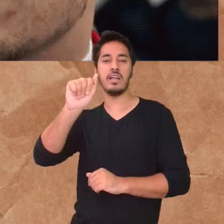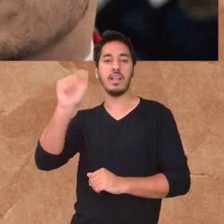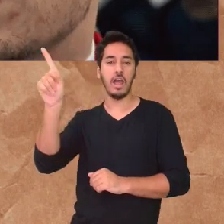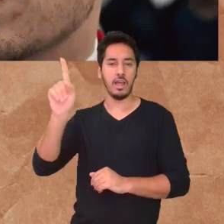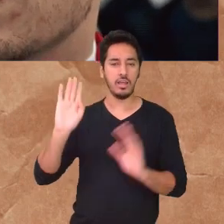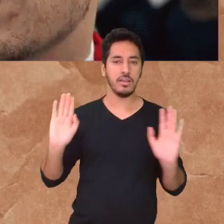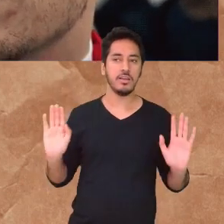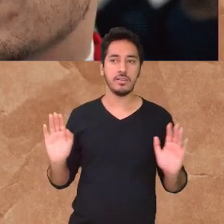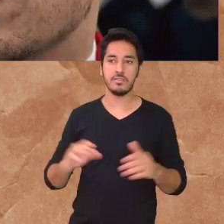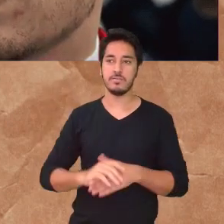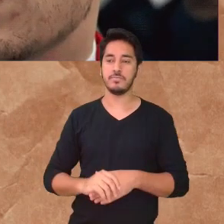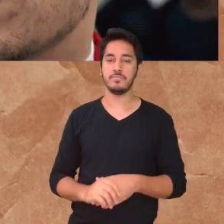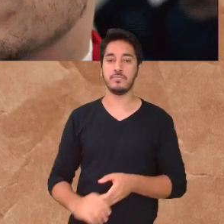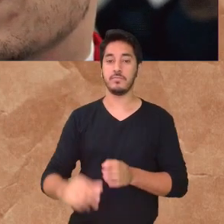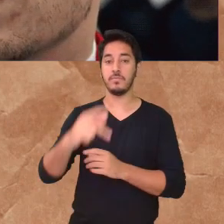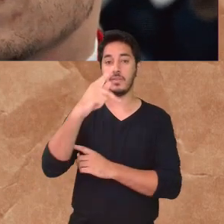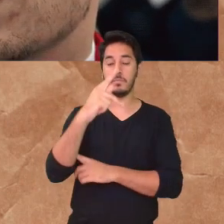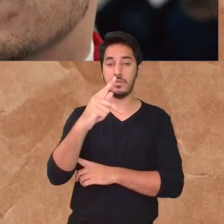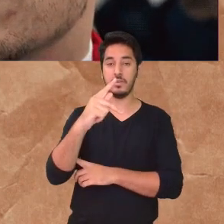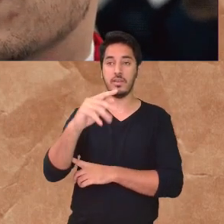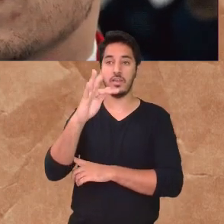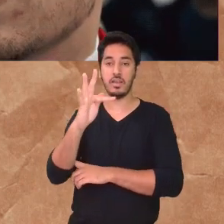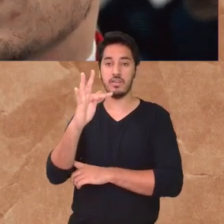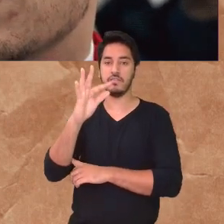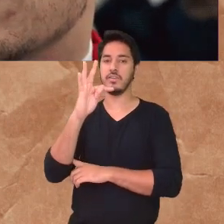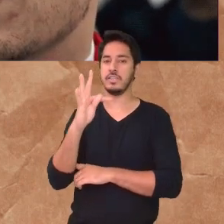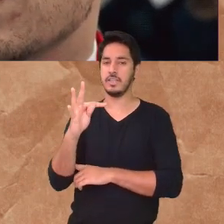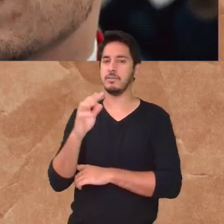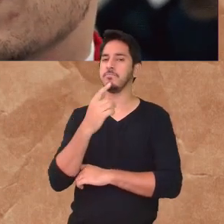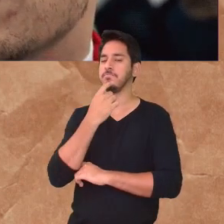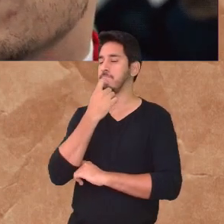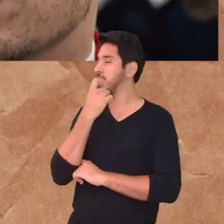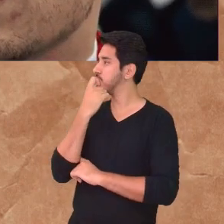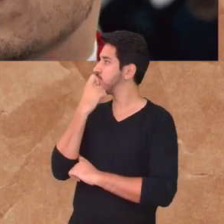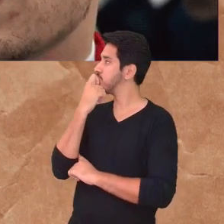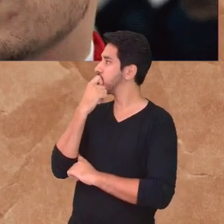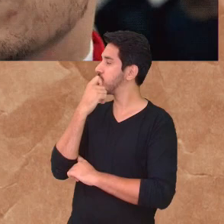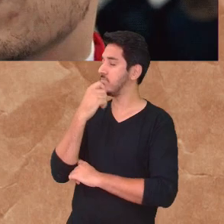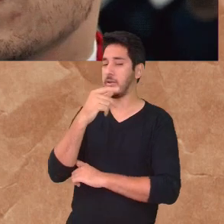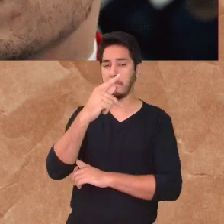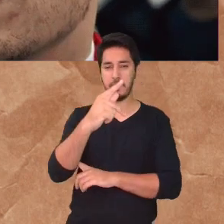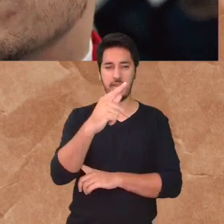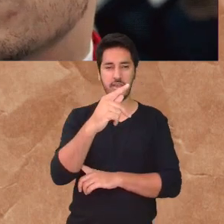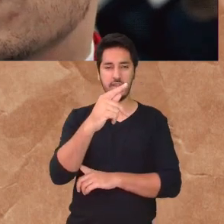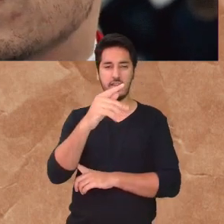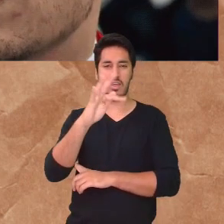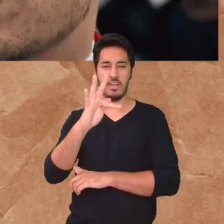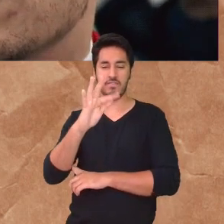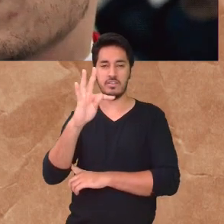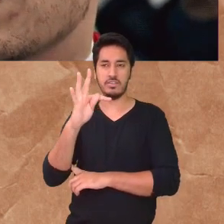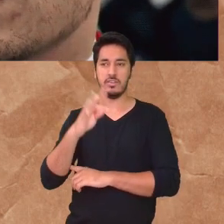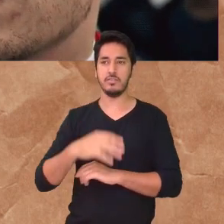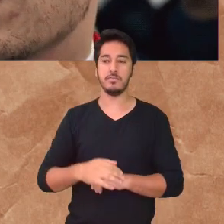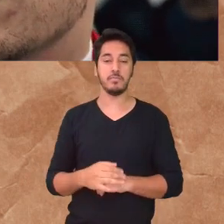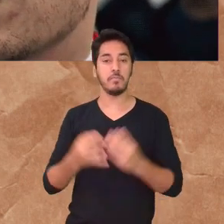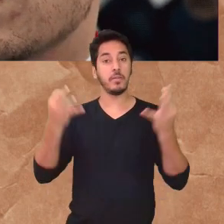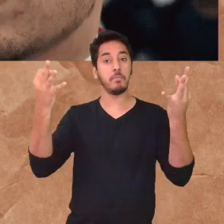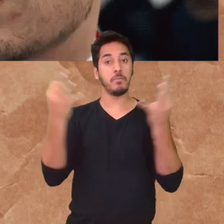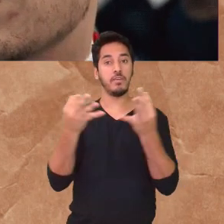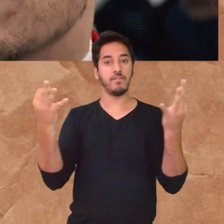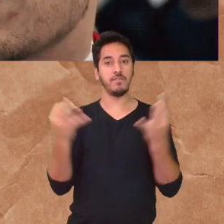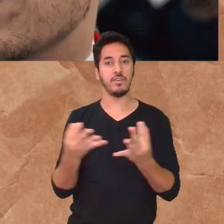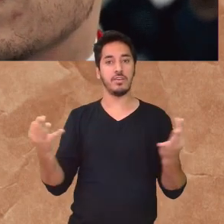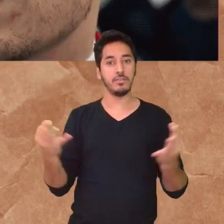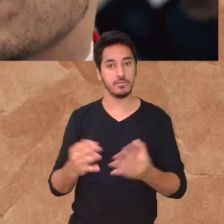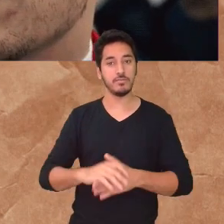Exatamente. PFT. Galera, essa aí... PFT, deixa eu ver. Não sei. Perfeito. Ó,